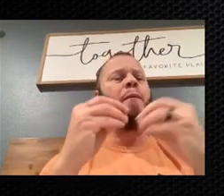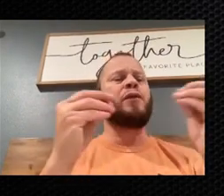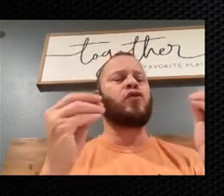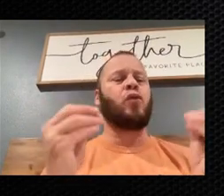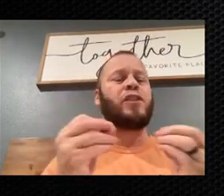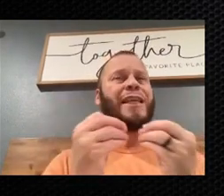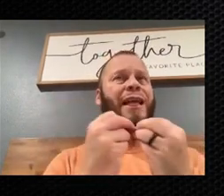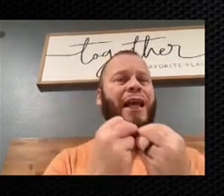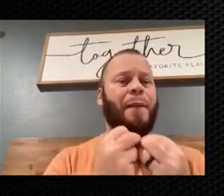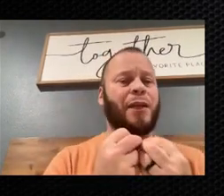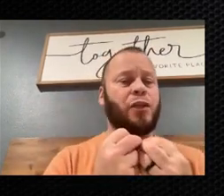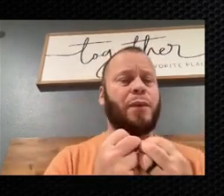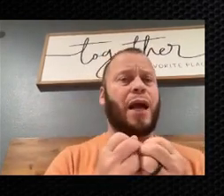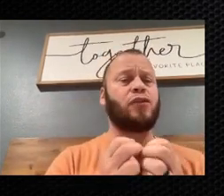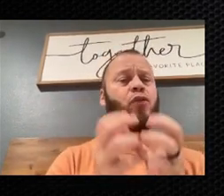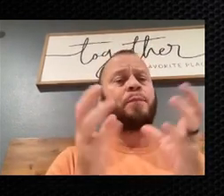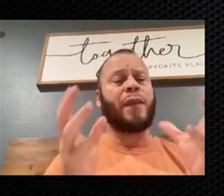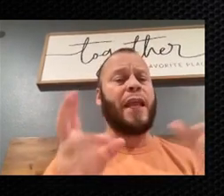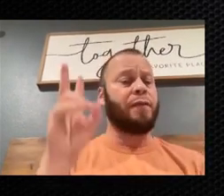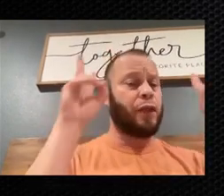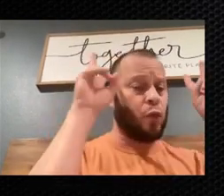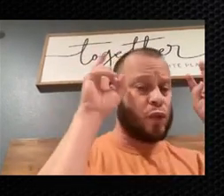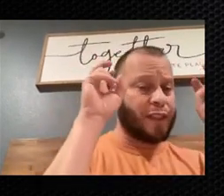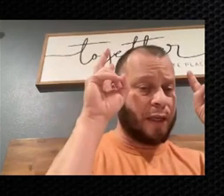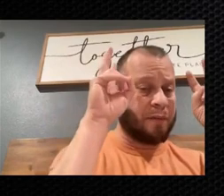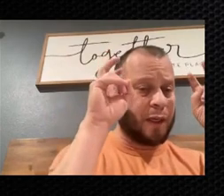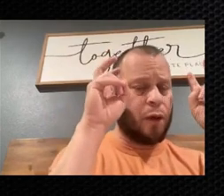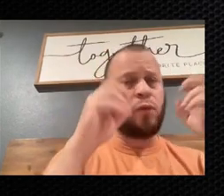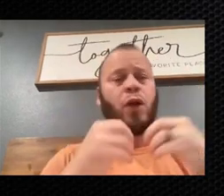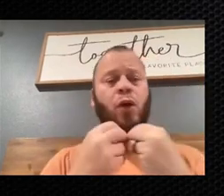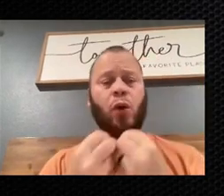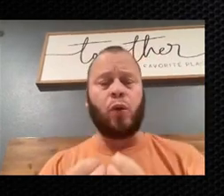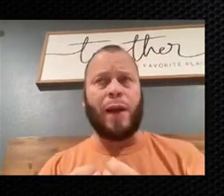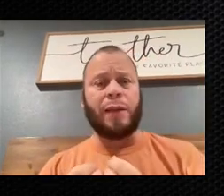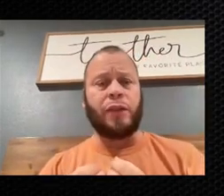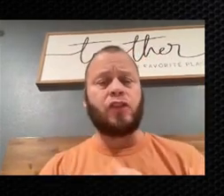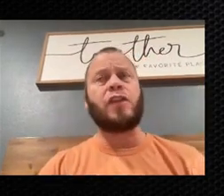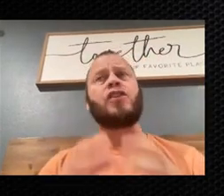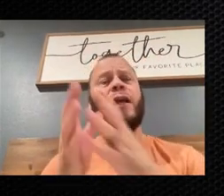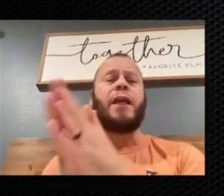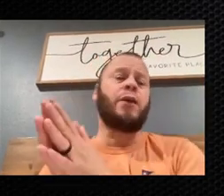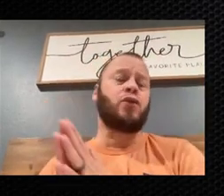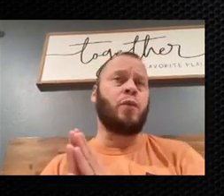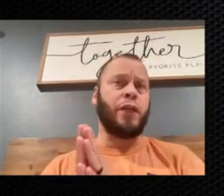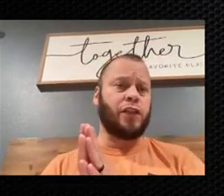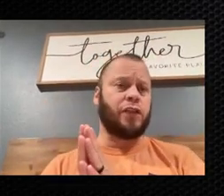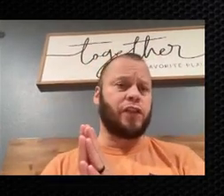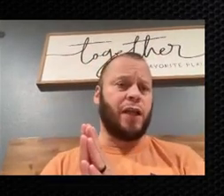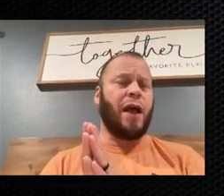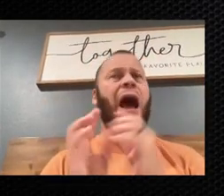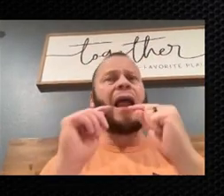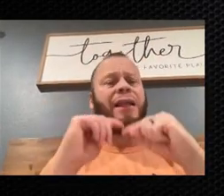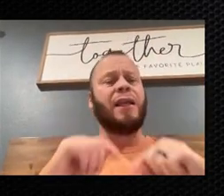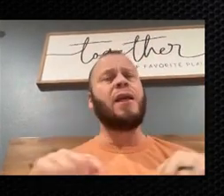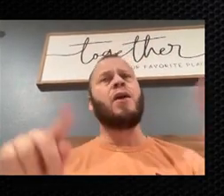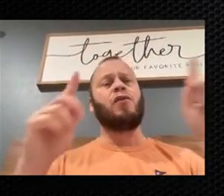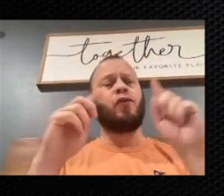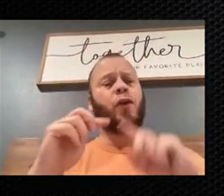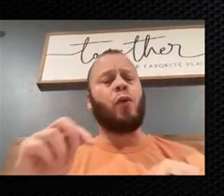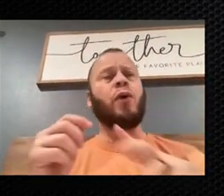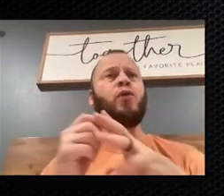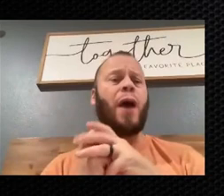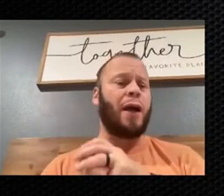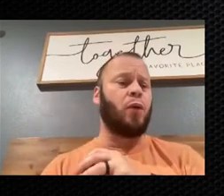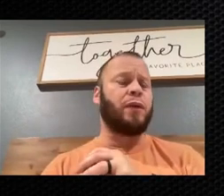começou se a quebra de braço entre o centrão globalistas e Os Comunistas ali